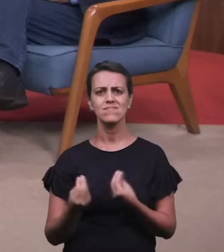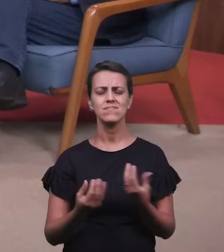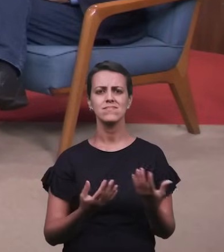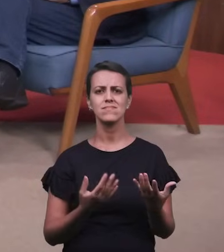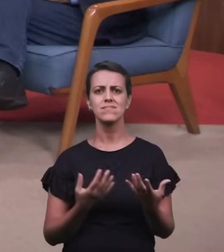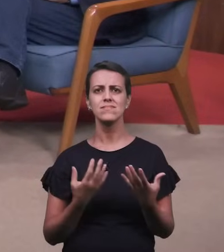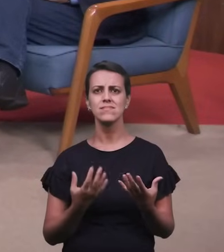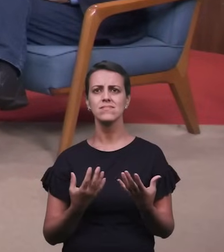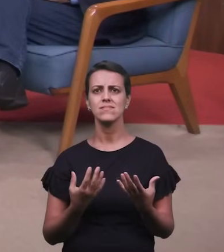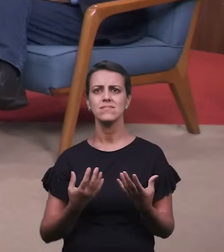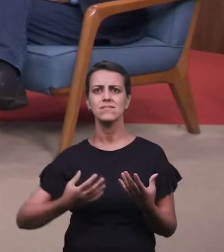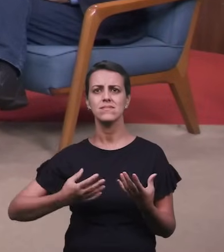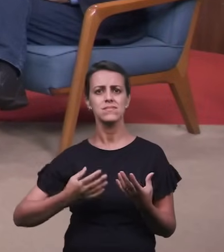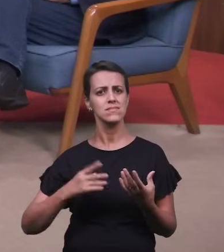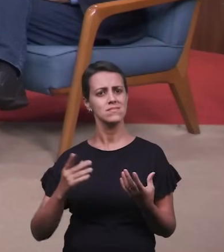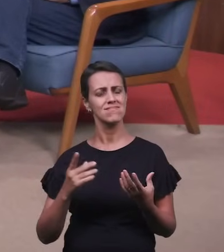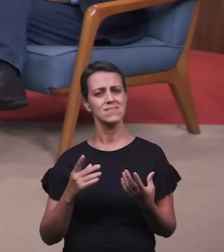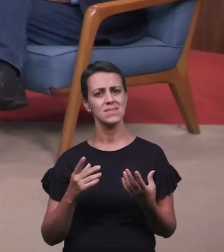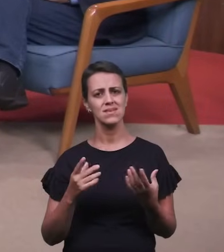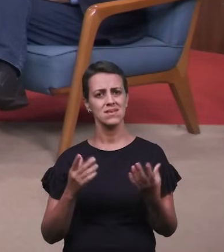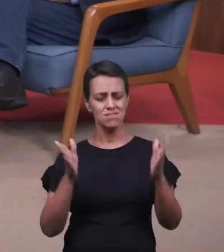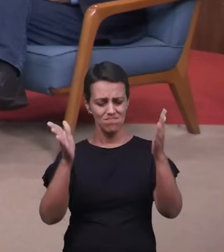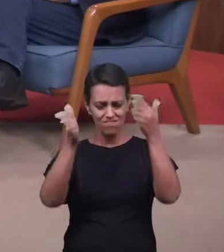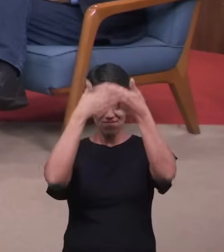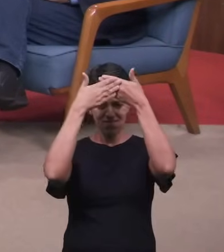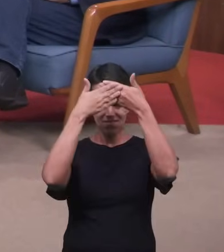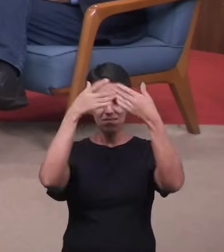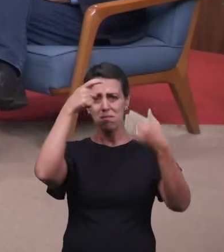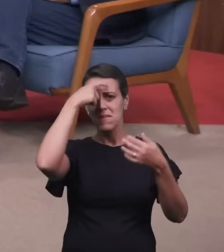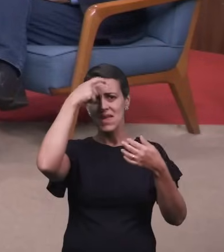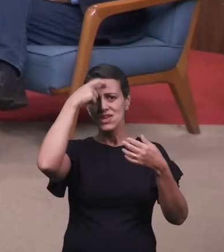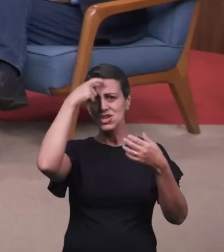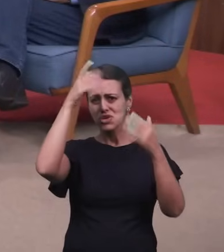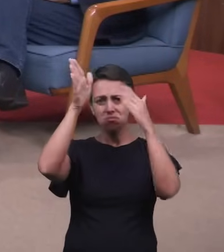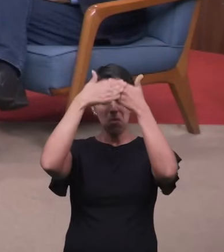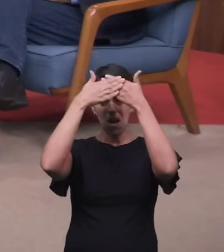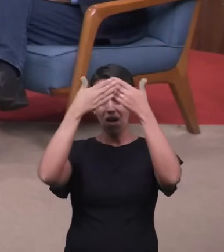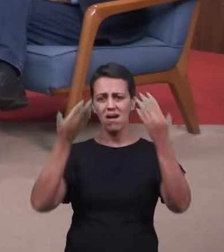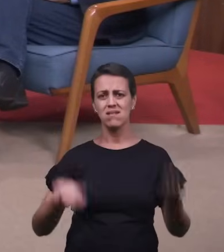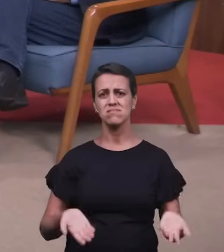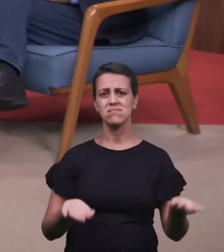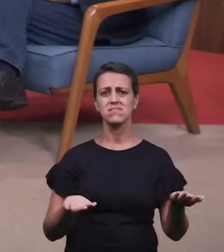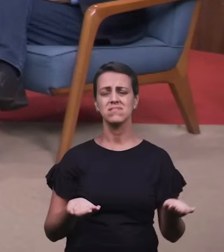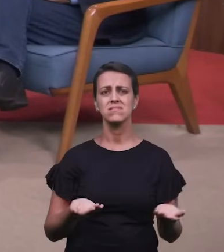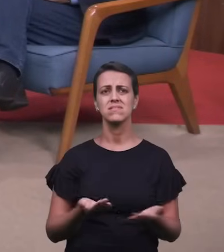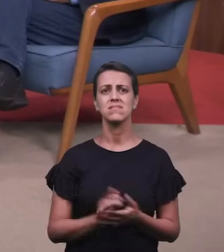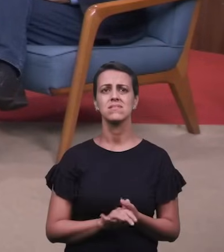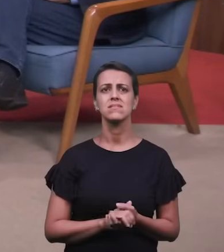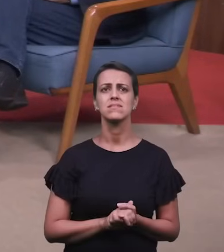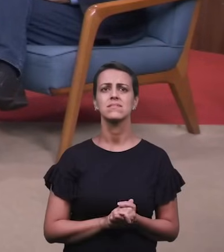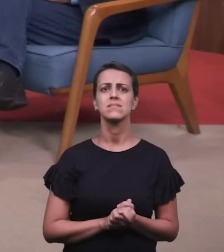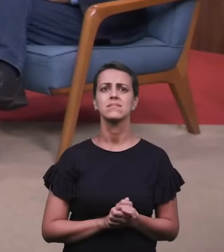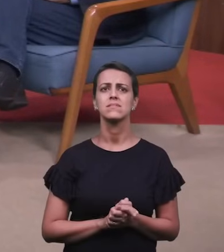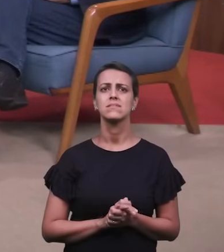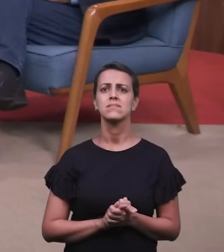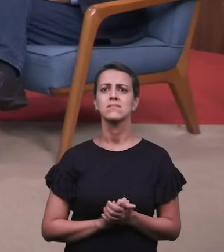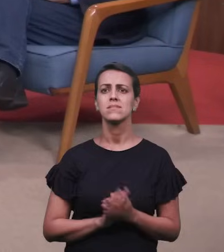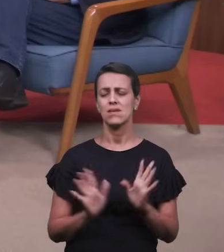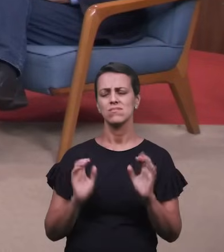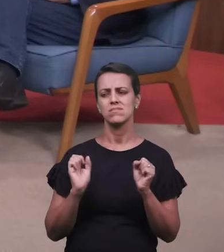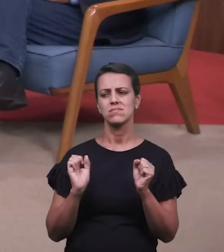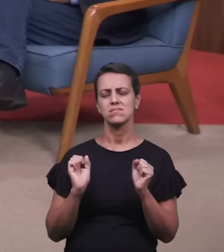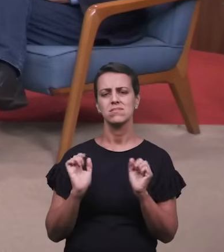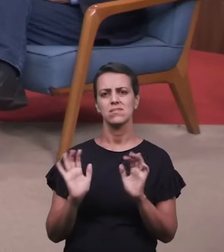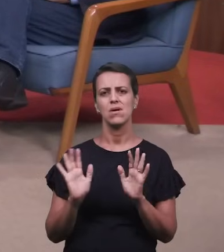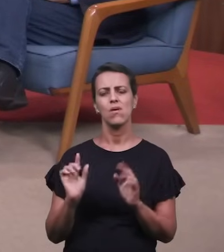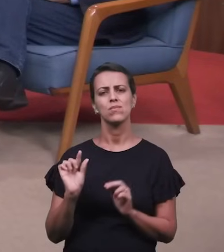Onde ele fica, ele tem o seu entendimento cegado, né? Para não conseguir enxergar. Então, só um parênteses, assim, nosso